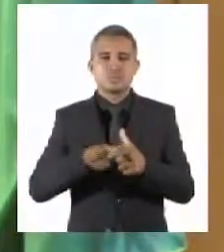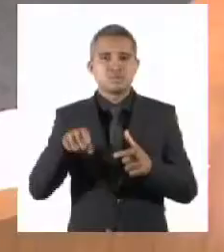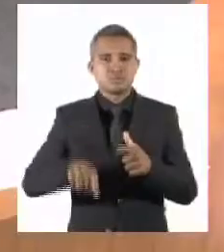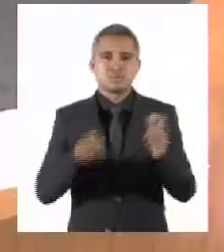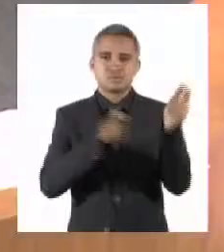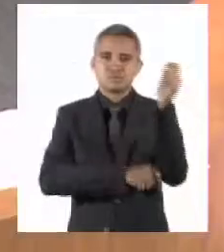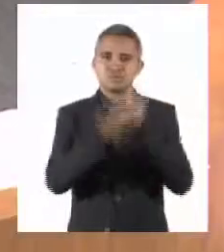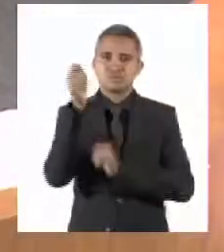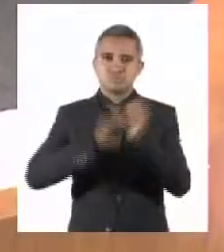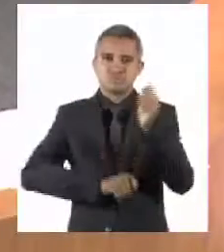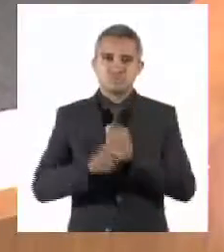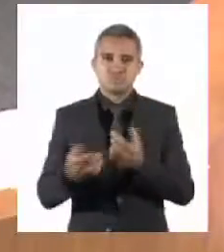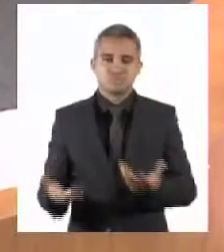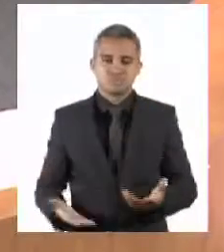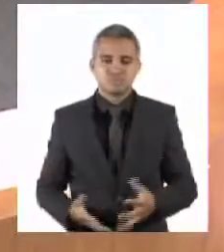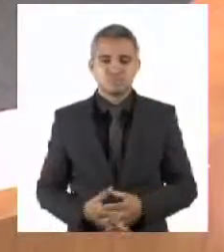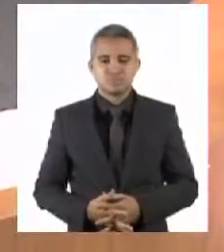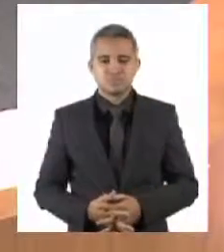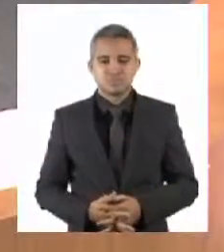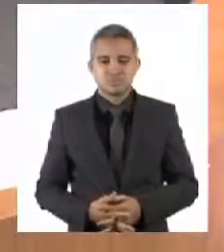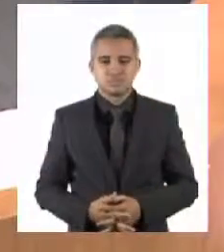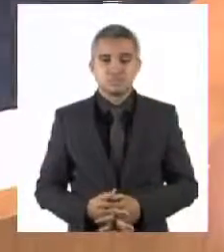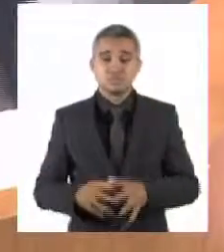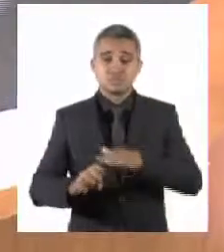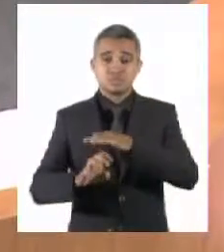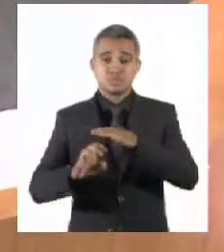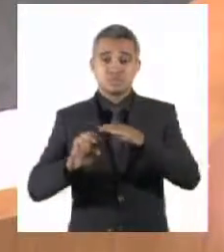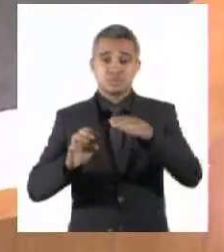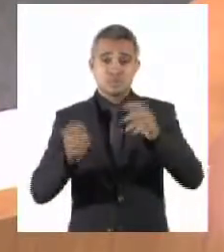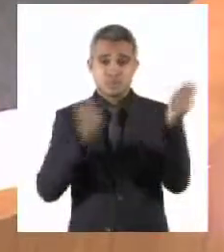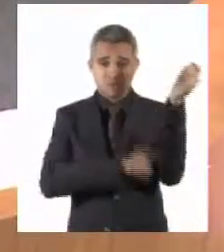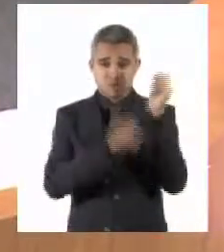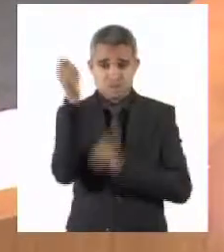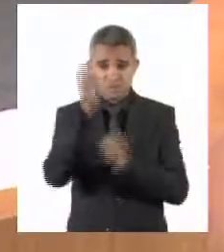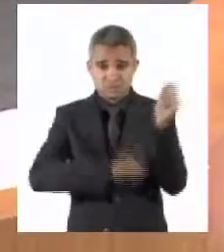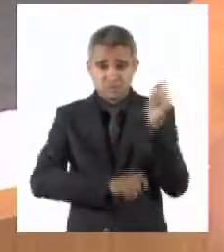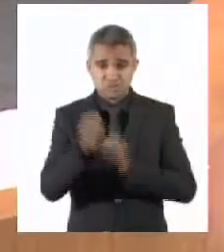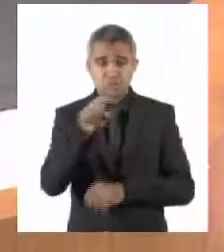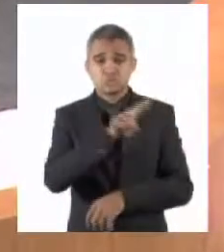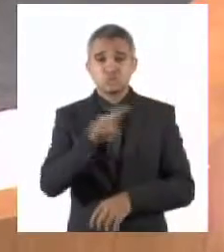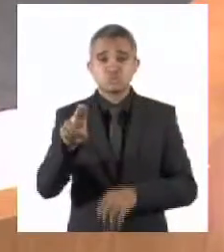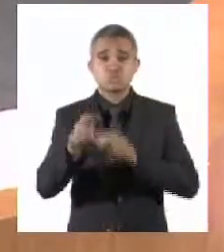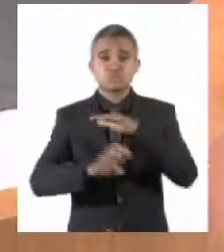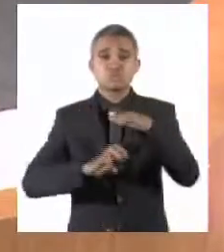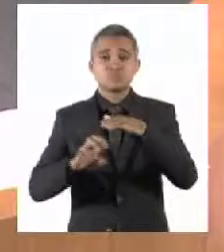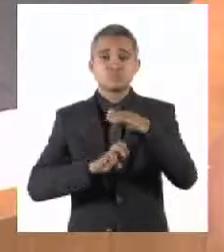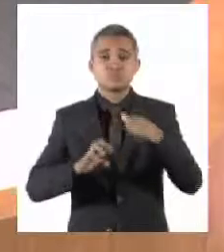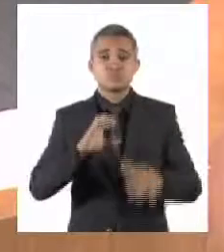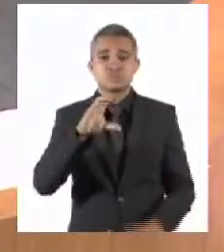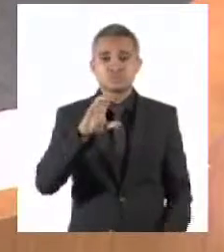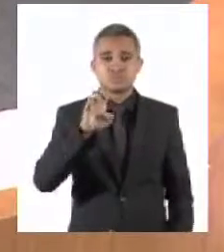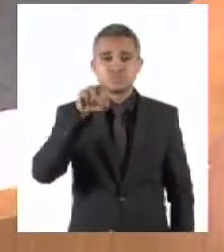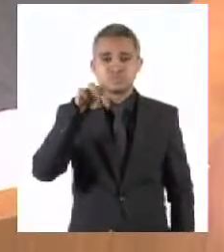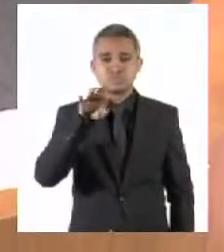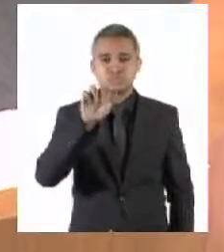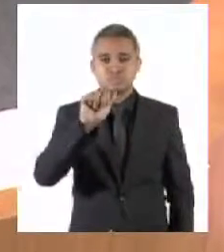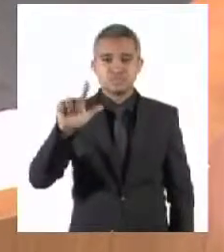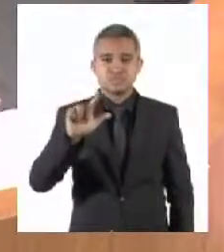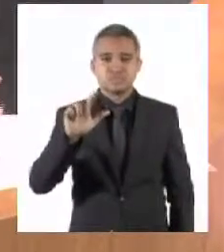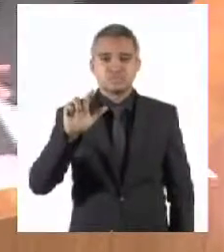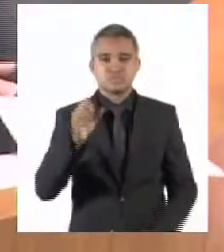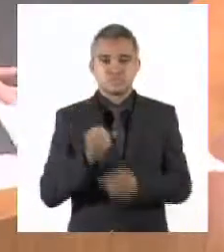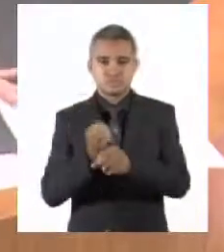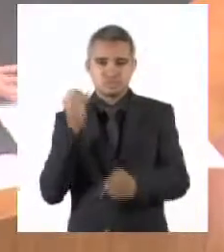local. Essa indústria pertence, o nome da indústria chama-se Central Engenharia,